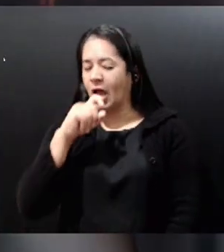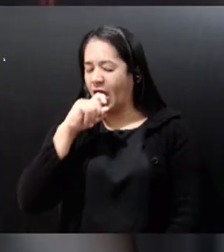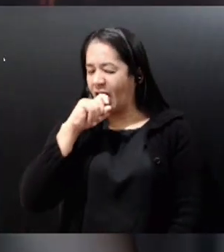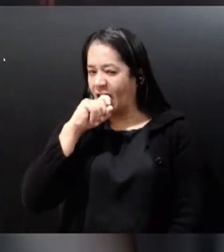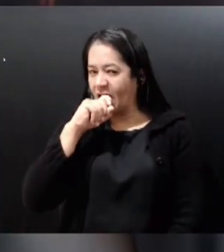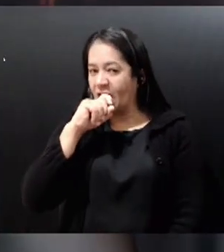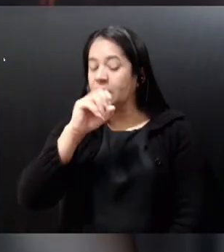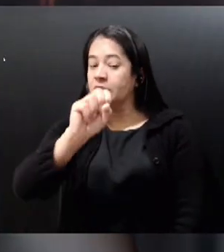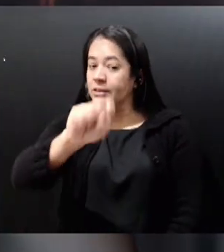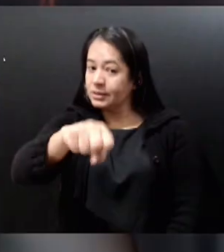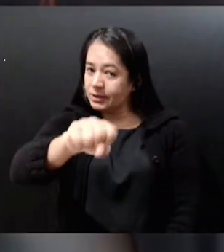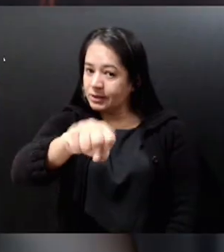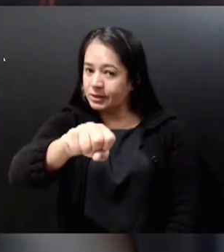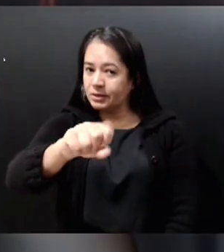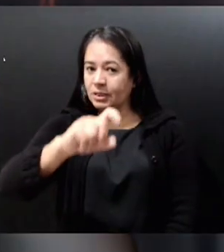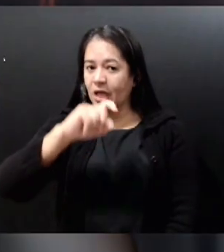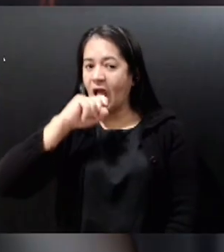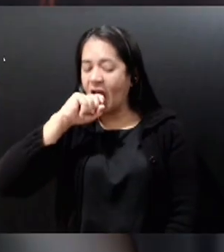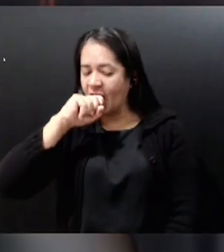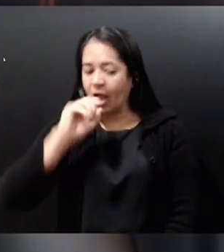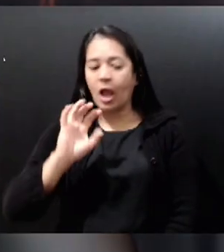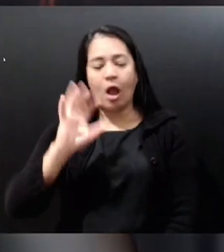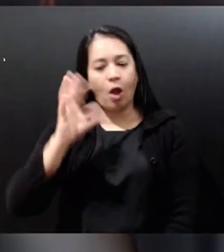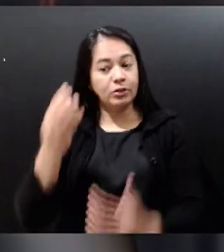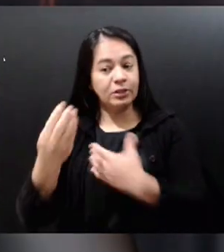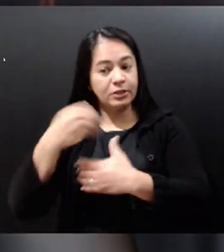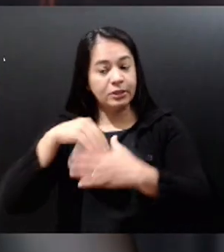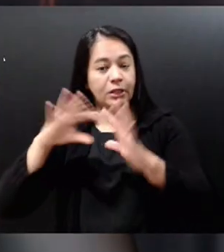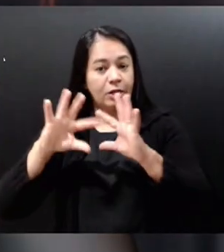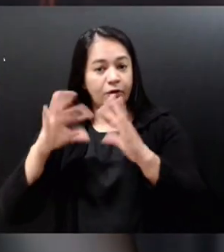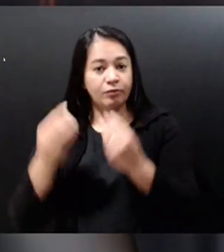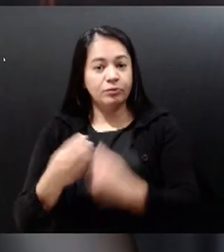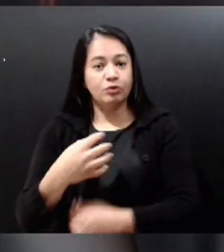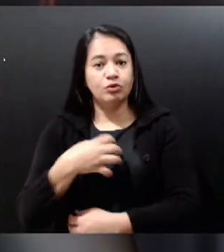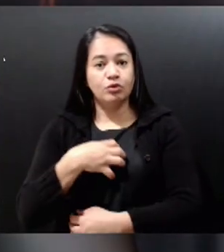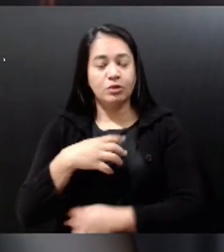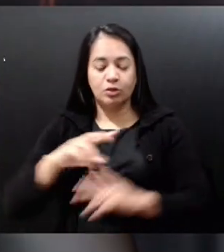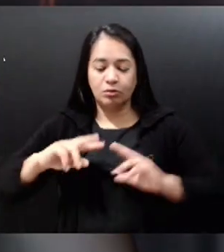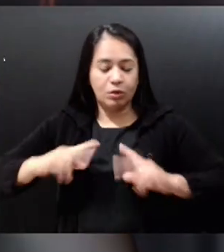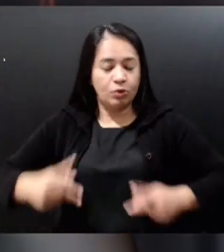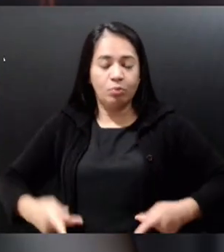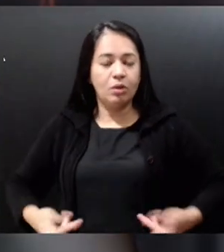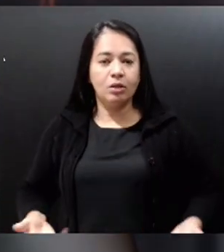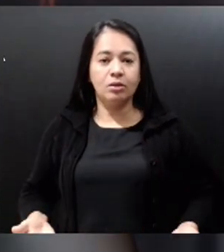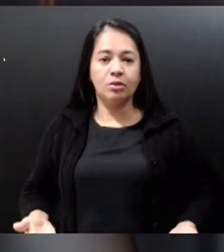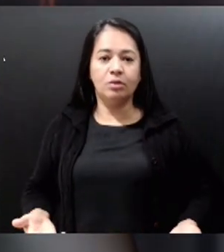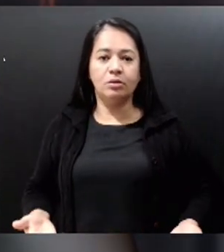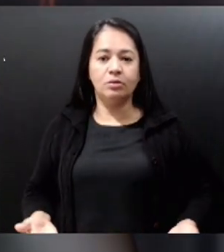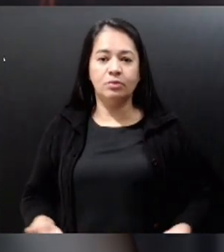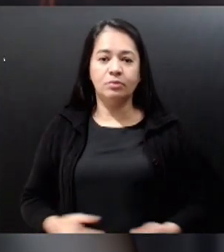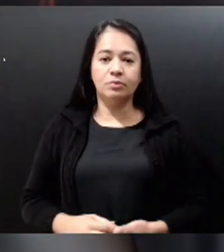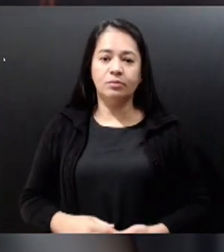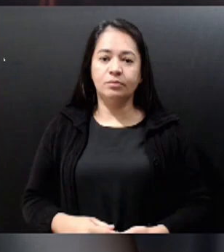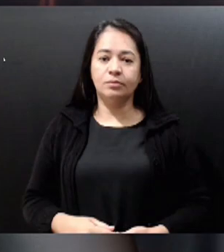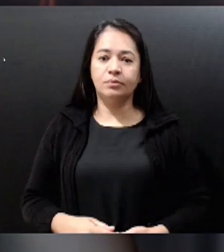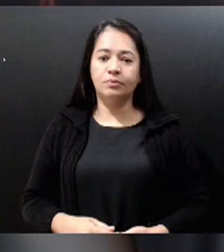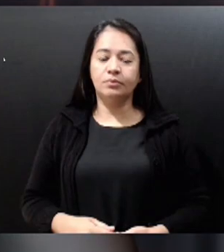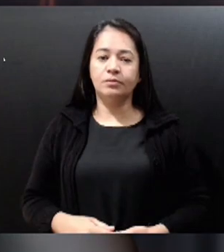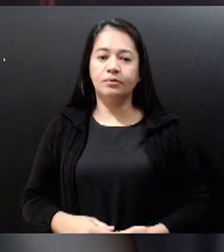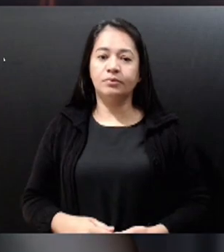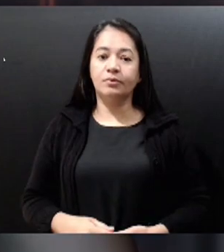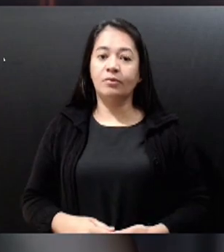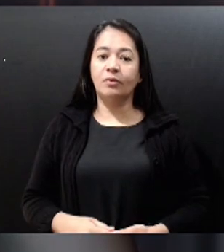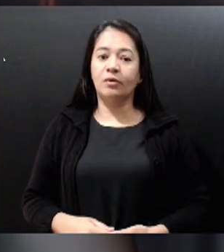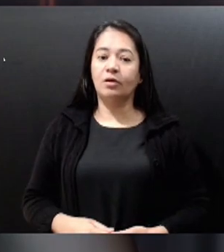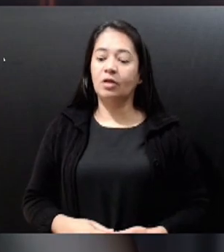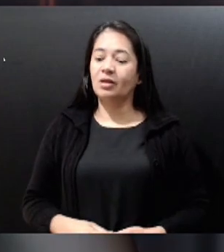um sentimento humano, né? É onde acontecem os rancores. Então, tudo isso